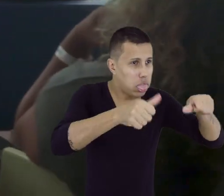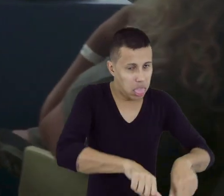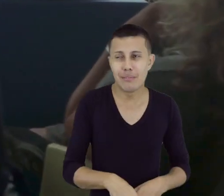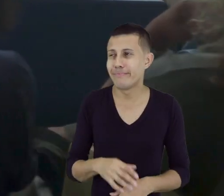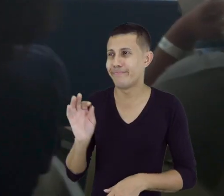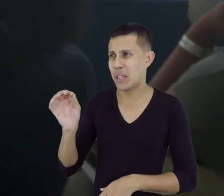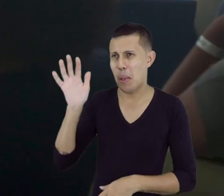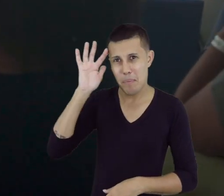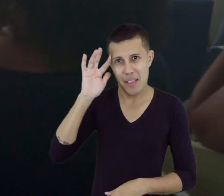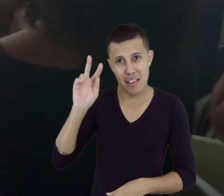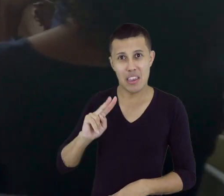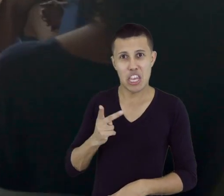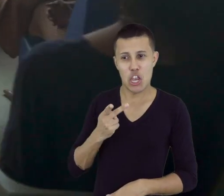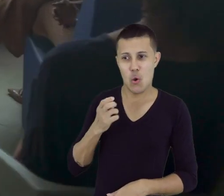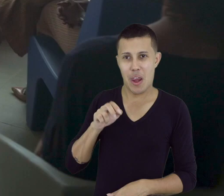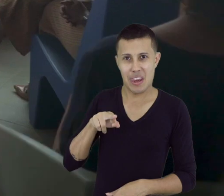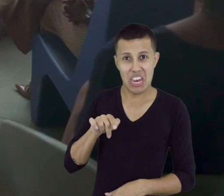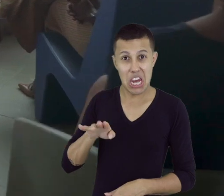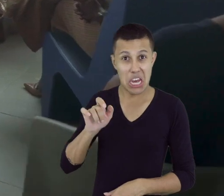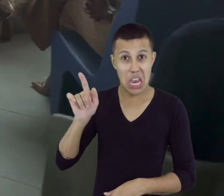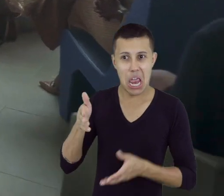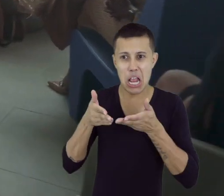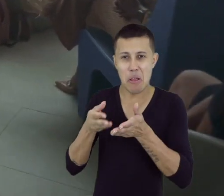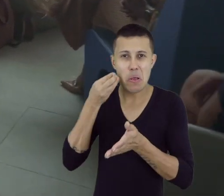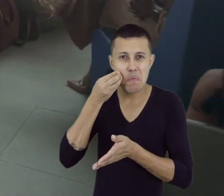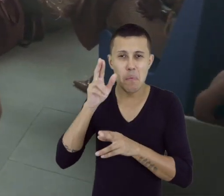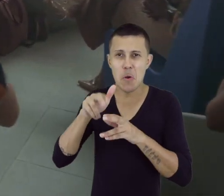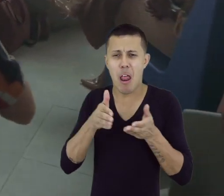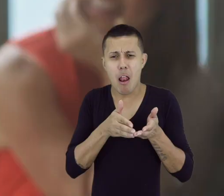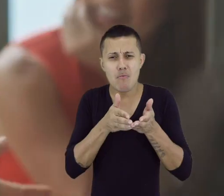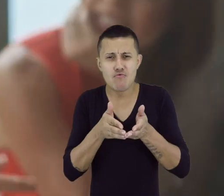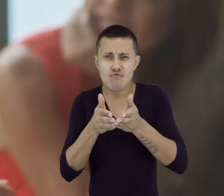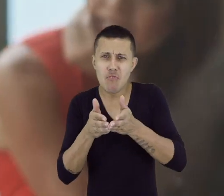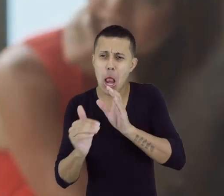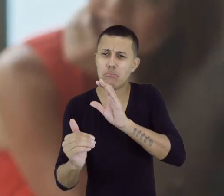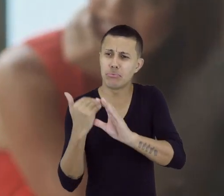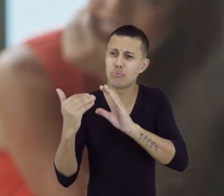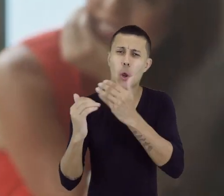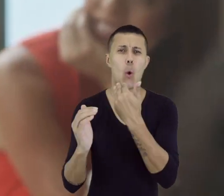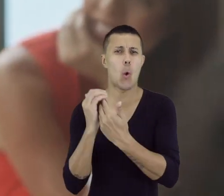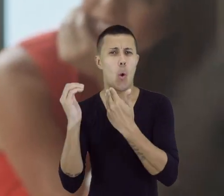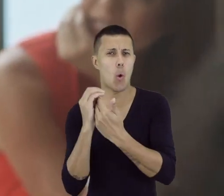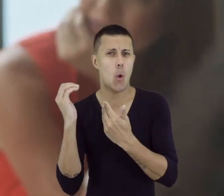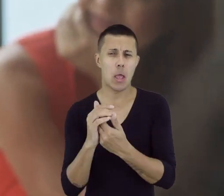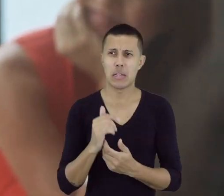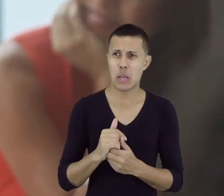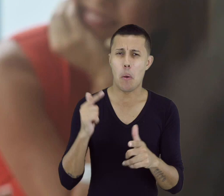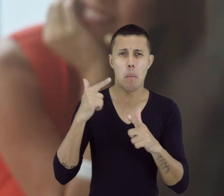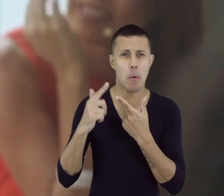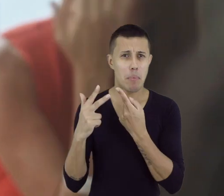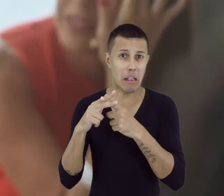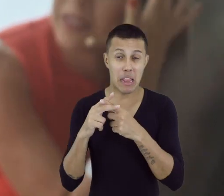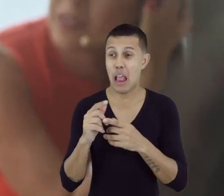Sim, eu achei que o Henrique fosse um grande assim navegador, porque ao longo da viagem toda ele me mandava assim conselhos, quando eu tinha um